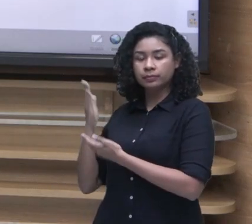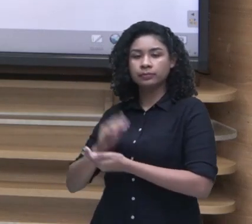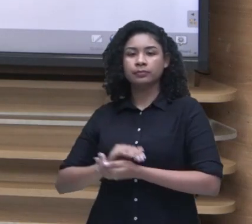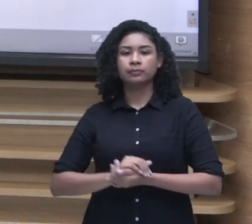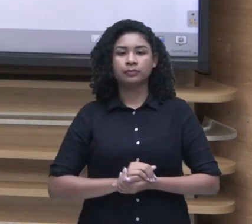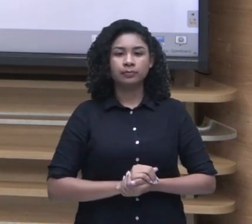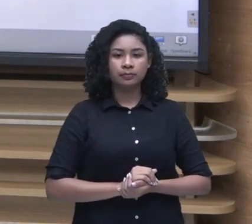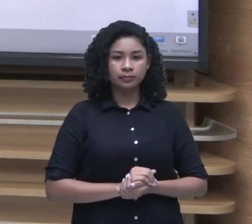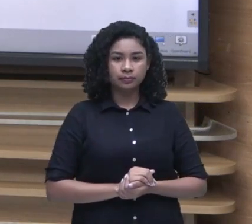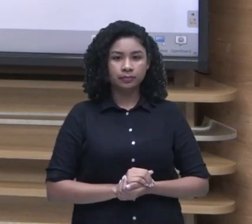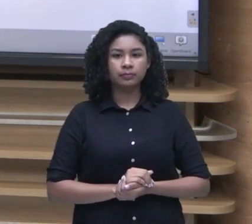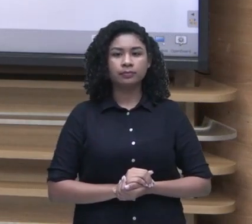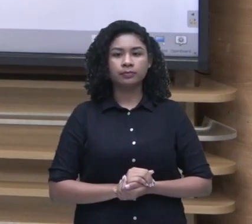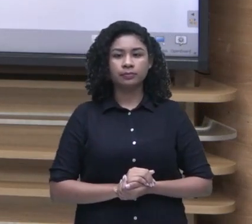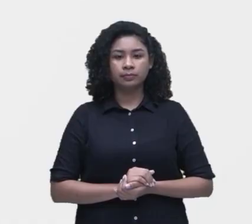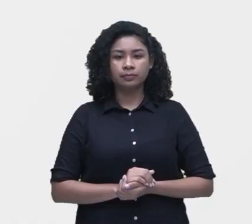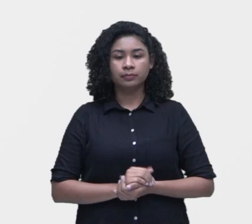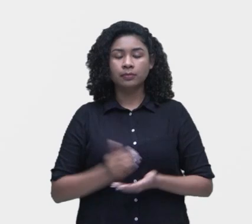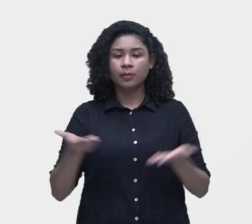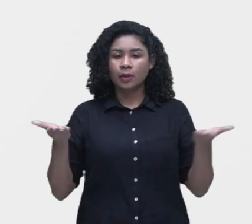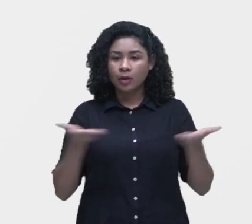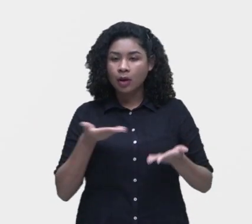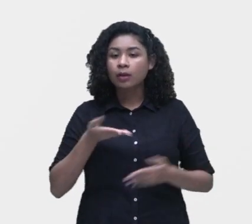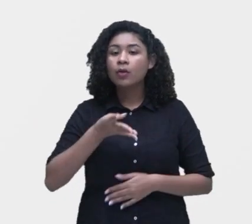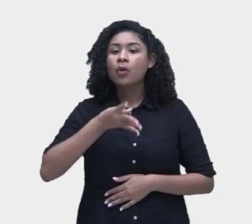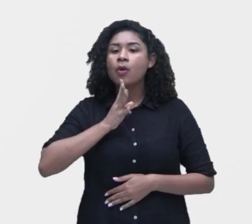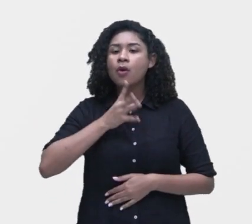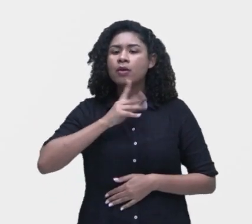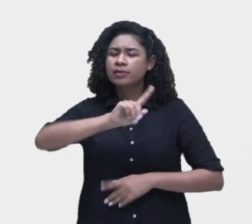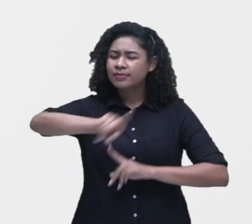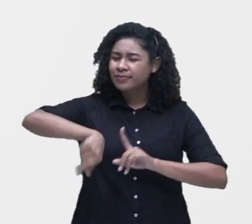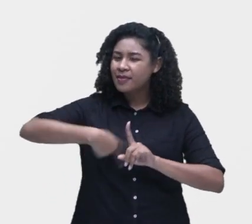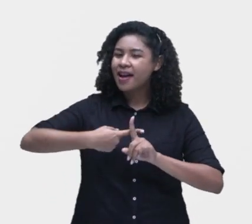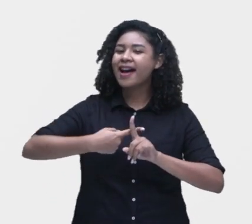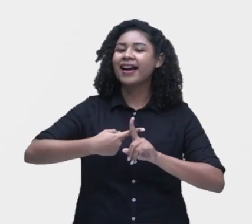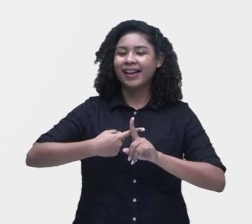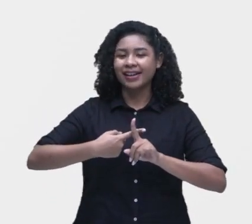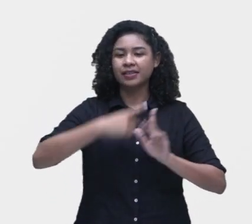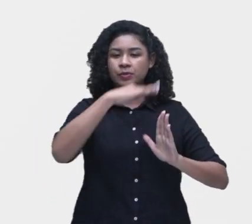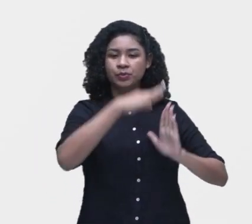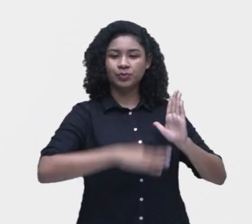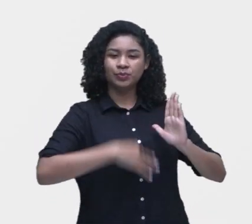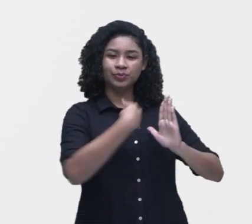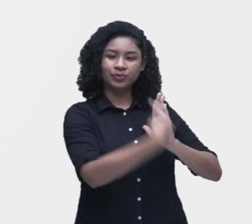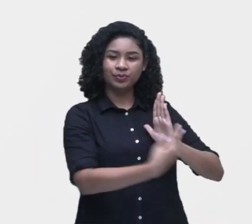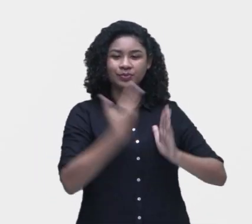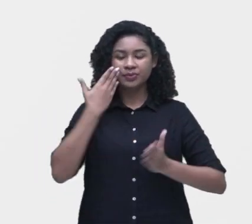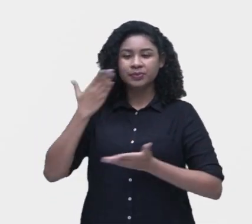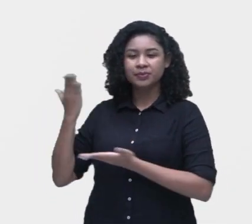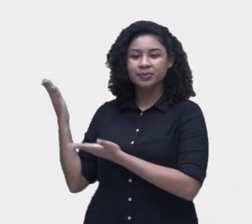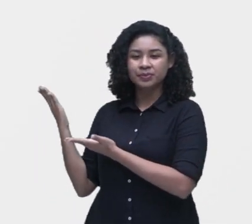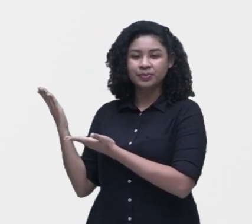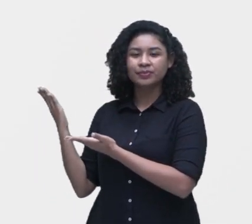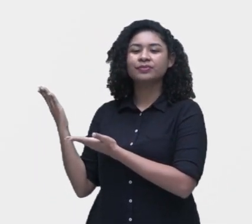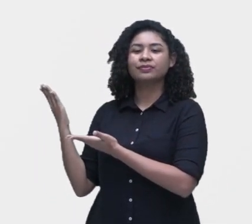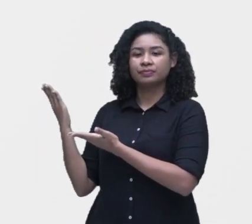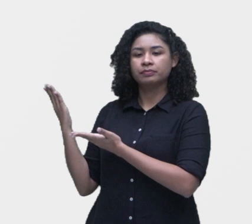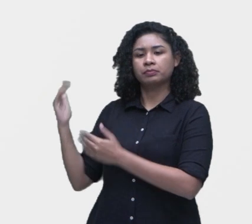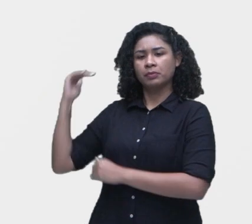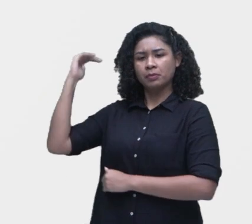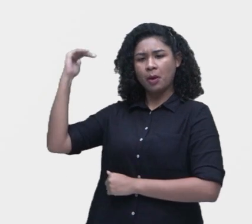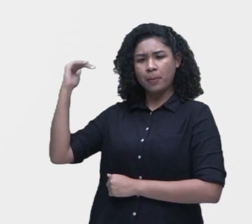Vamos conhecer mais um pouco sobre os tempos do modo subjuntivo. Veja que também